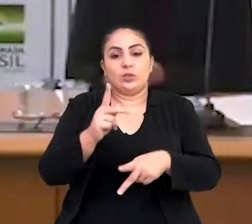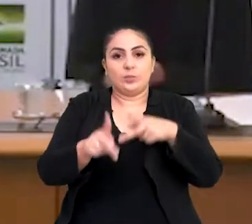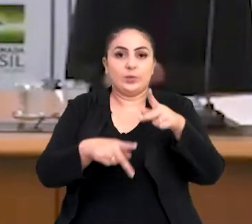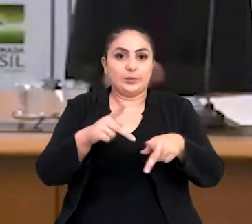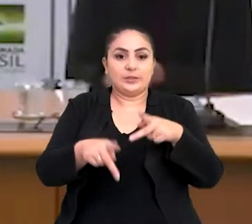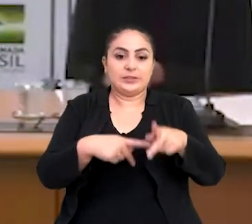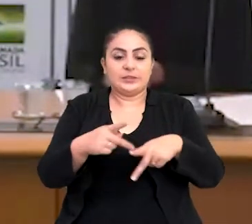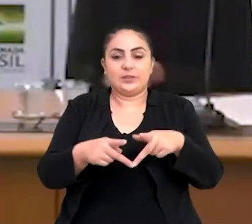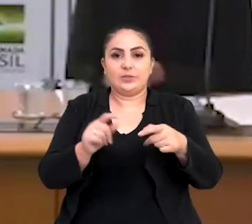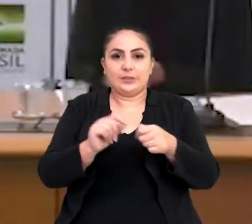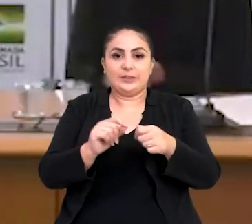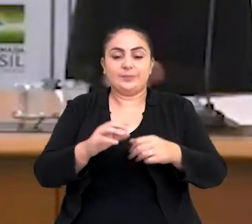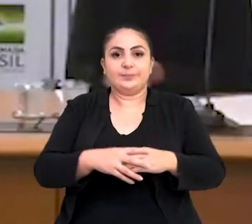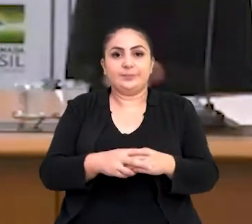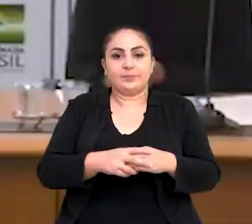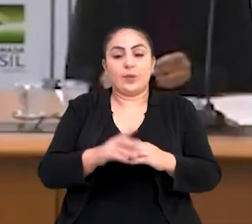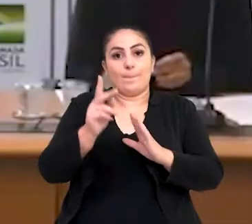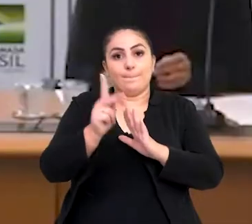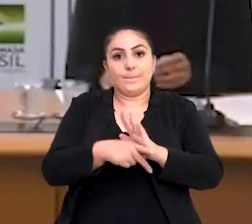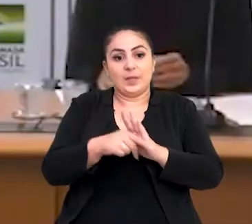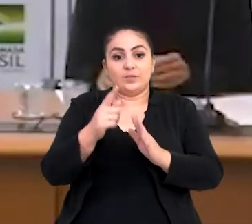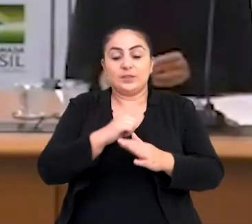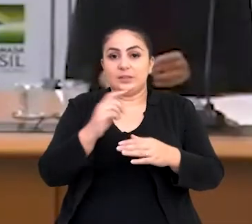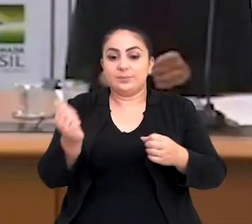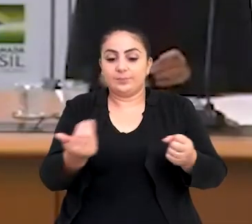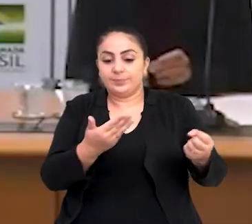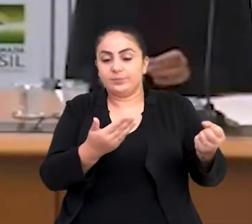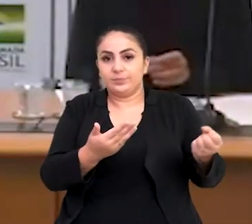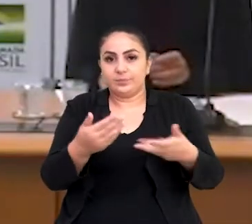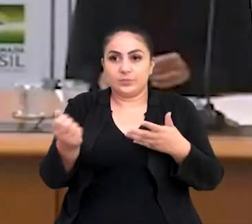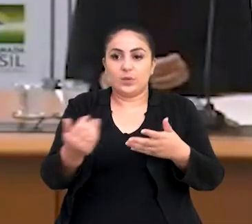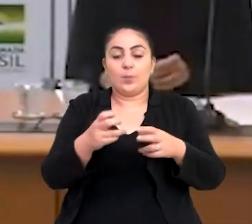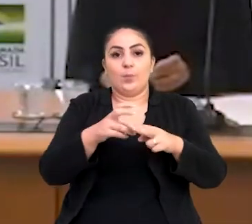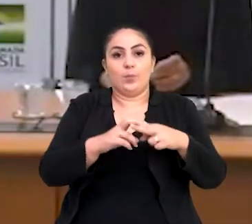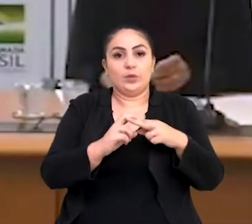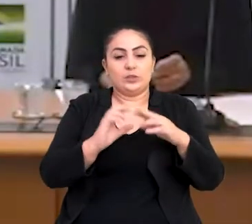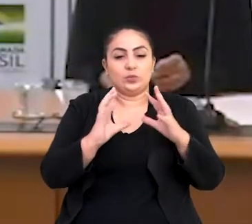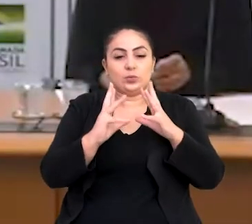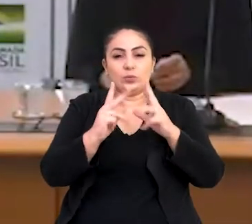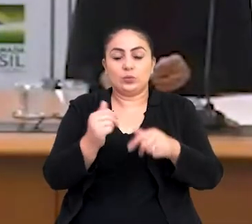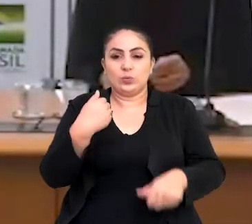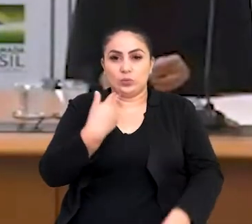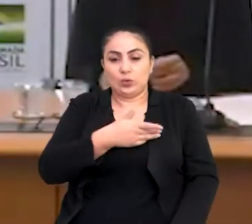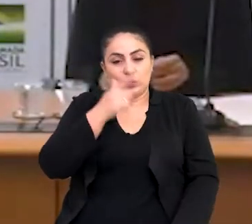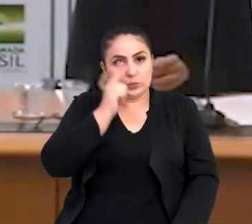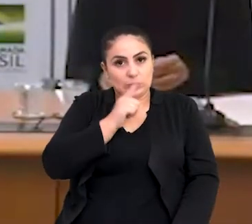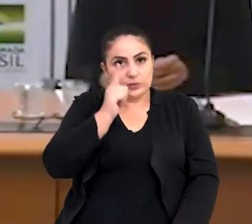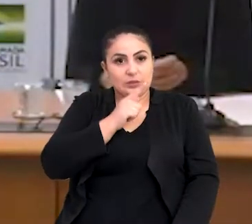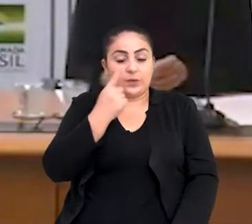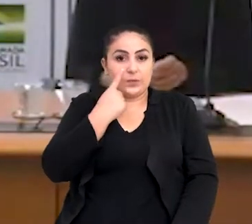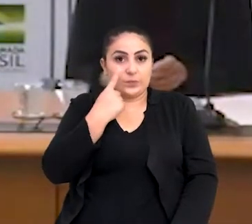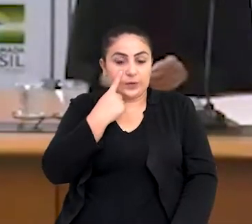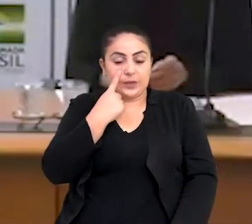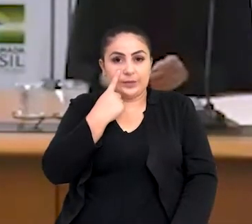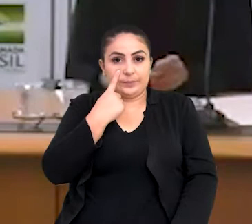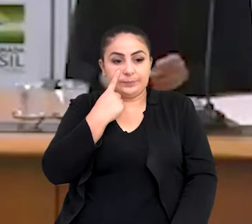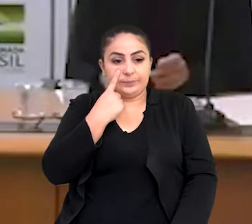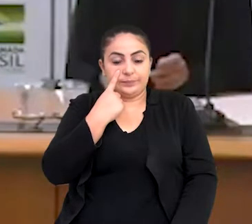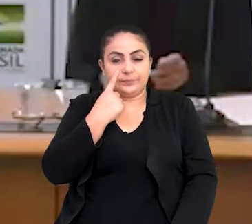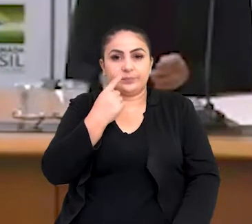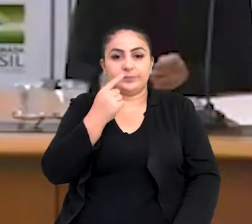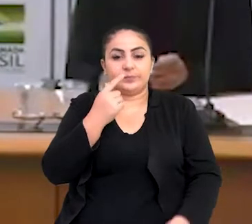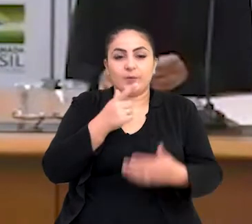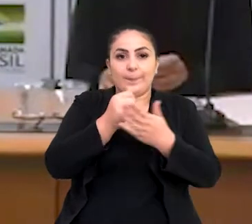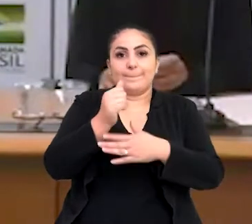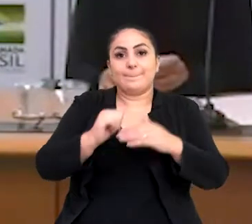toda a população a ser imunizada. O plano ele vai vir sendo atualizado. Então, à medida que eu consigo, que eu venha a